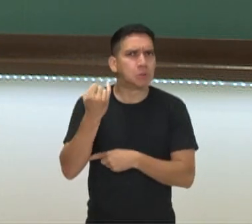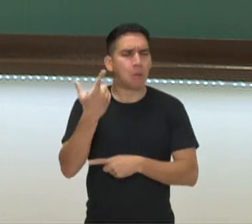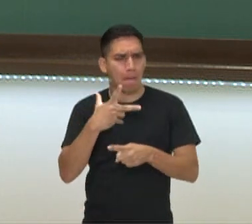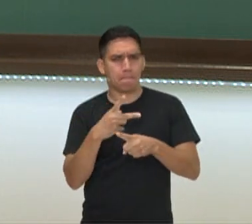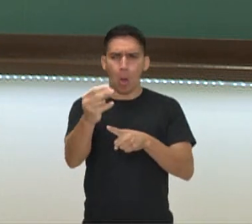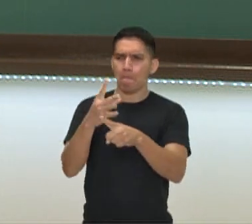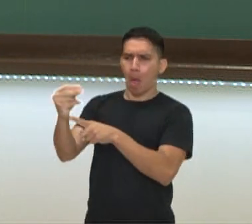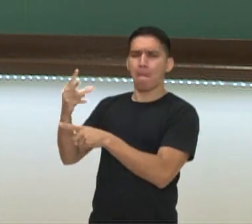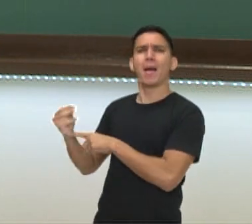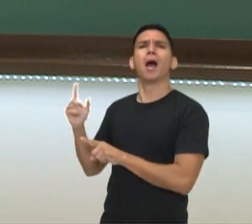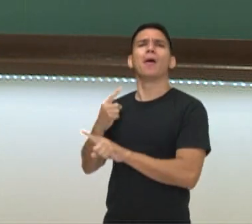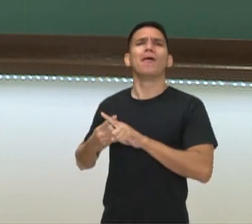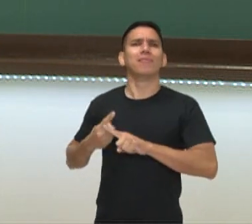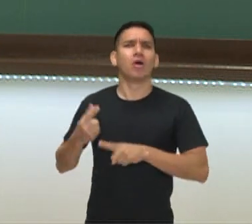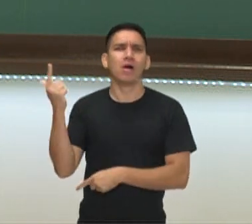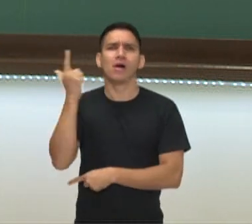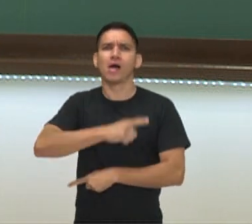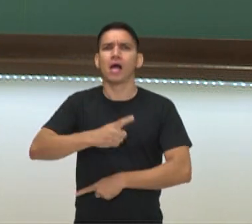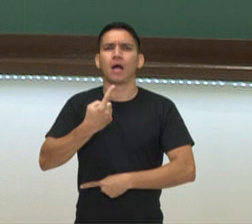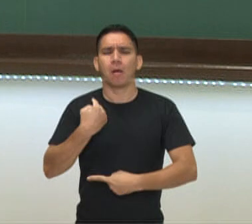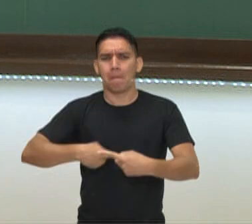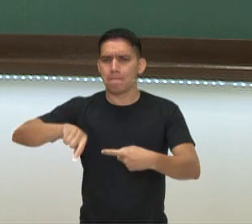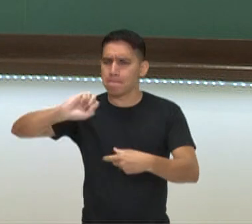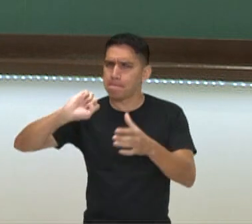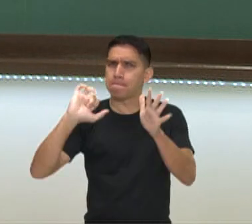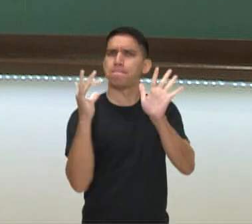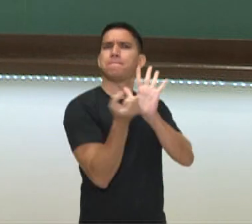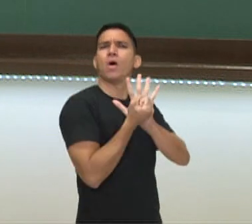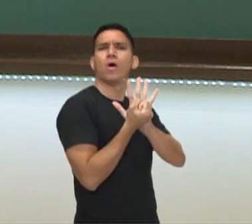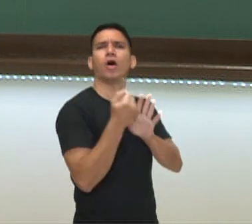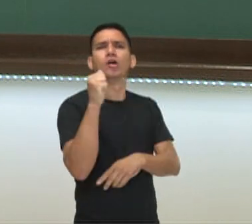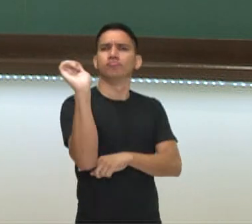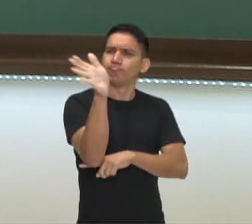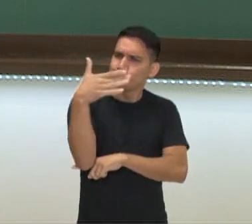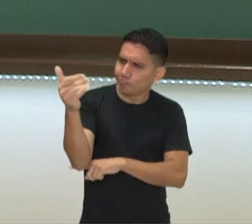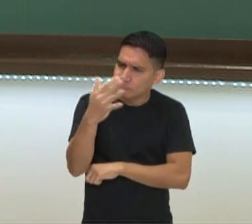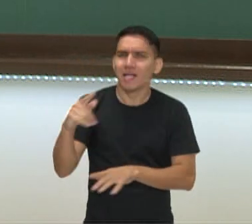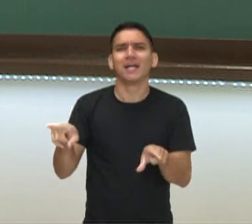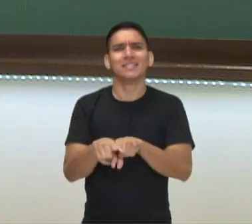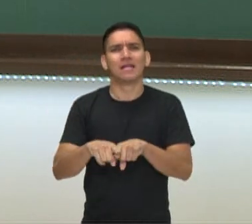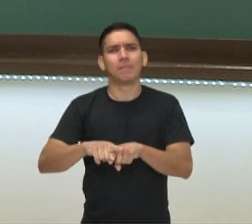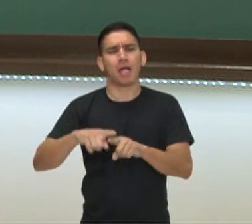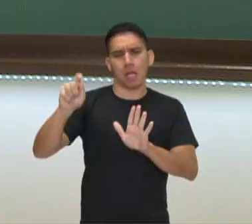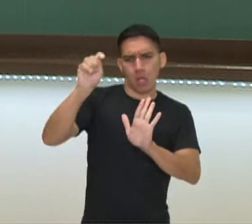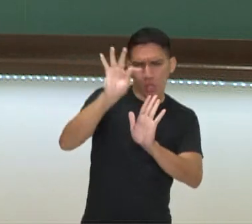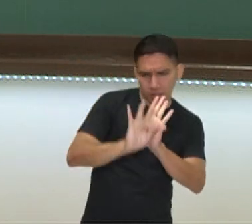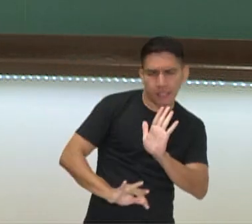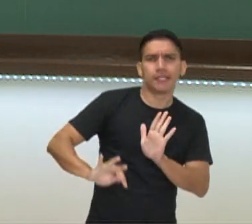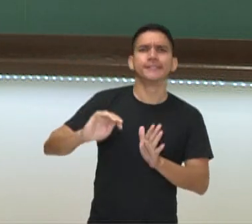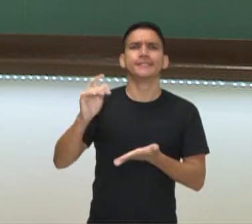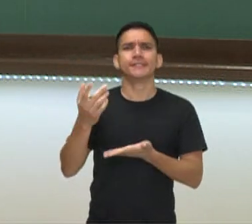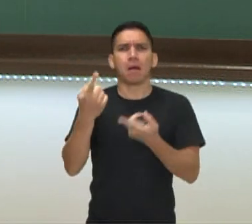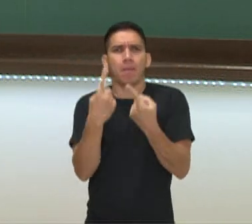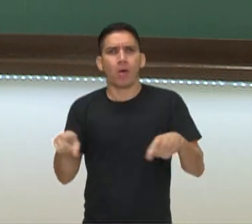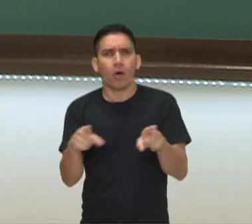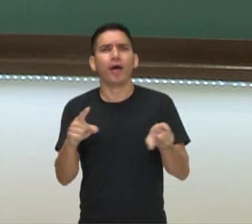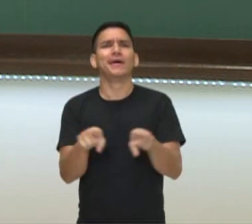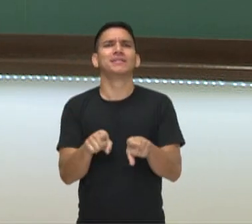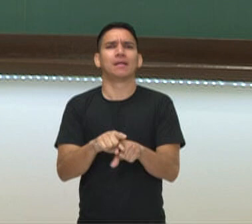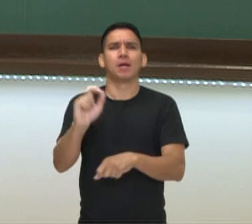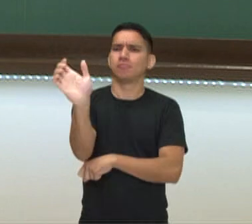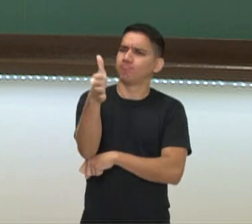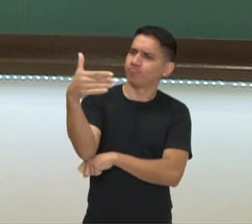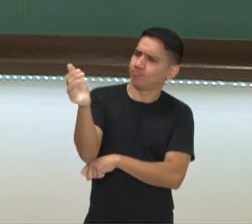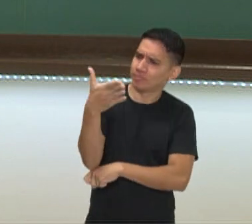nessas concepções da construção dos nossos símbolos nacionais, do nosso hino nacional e dos símbolos nacionais, como a bandeira do Brasil,